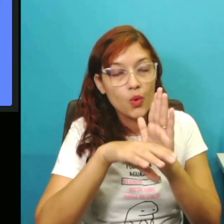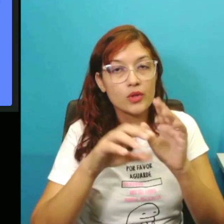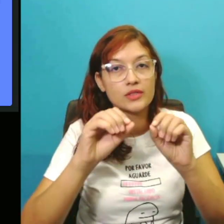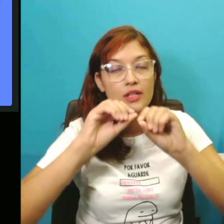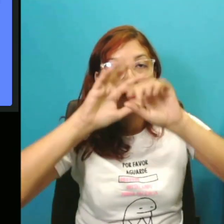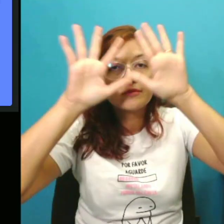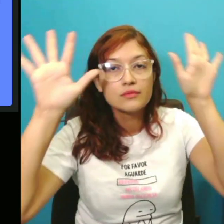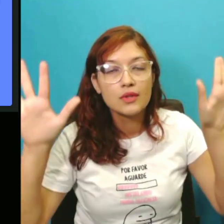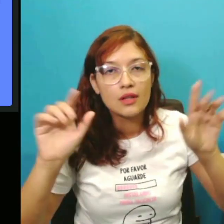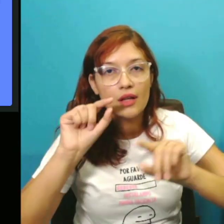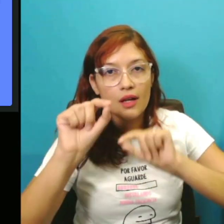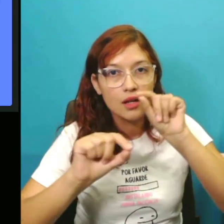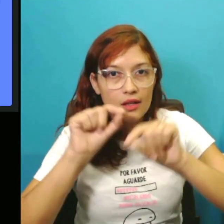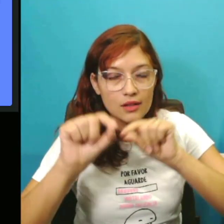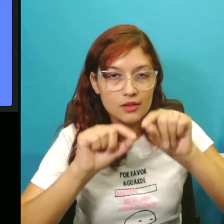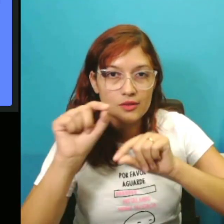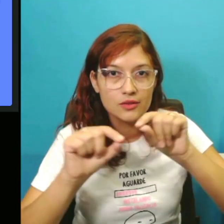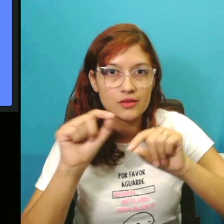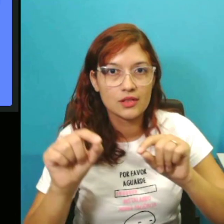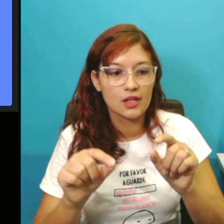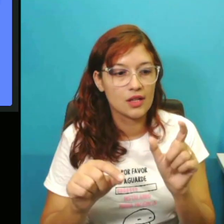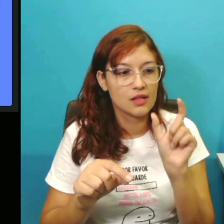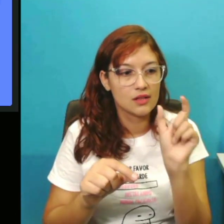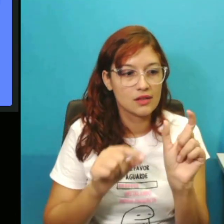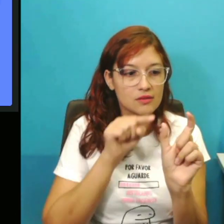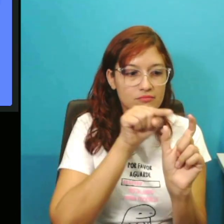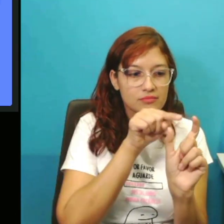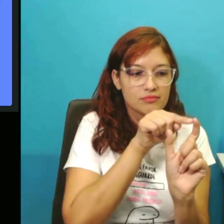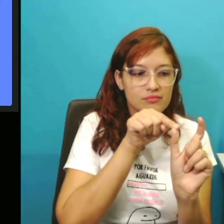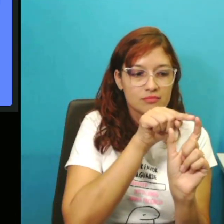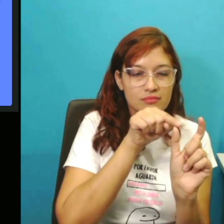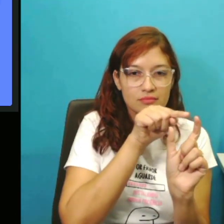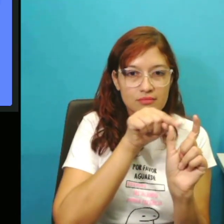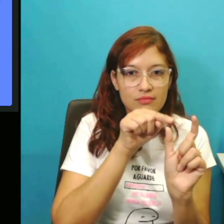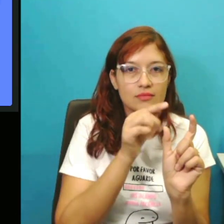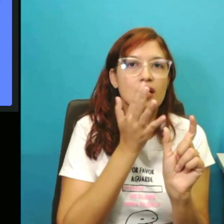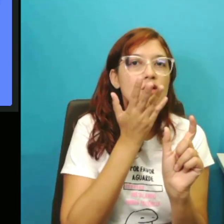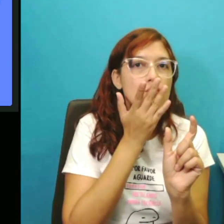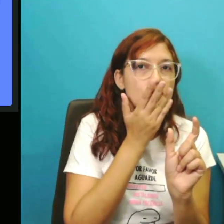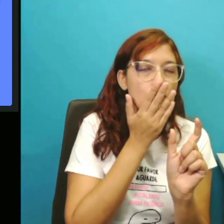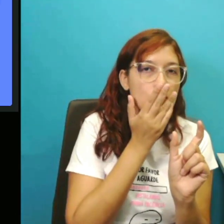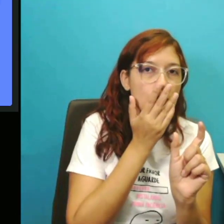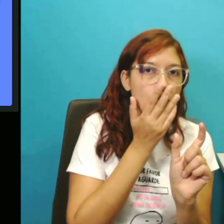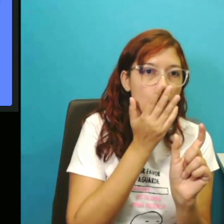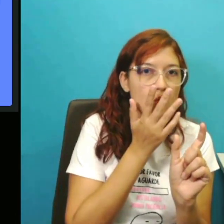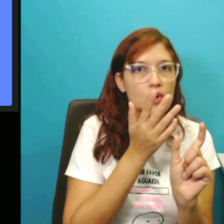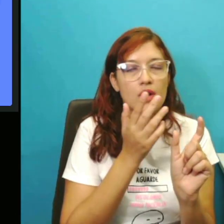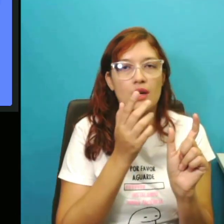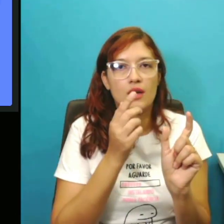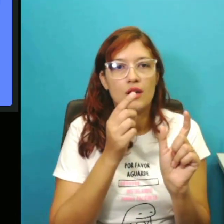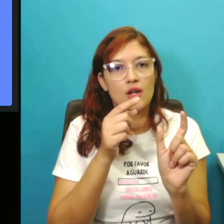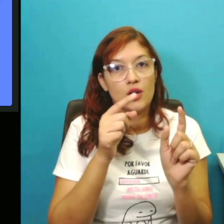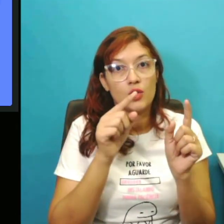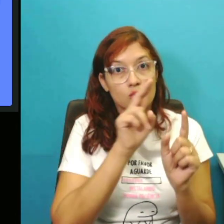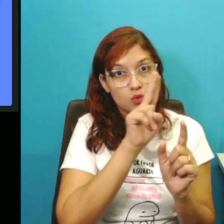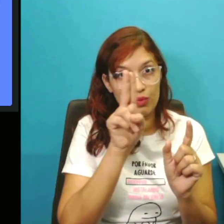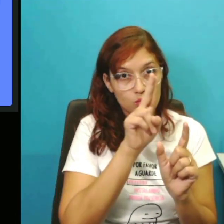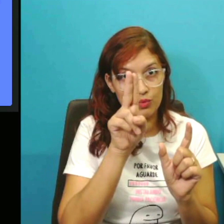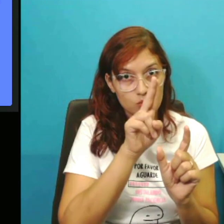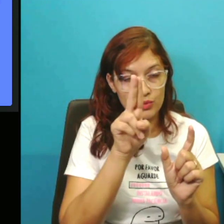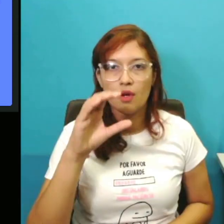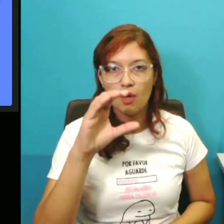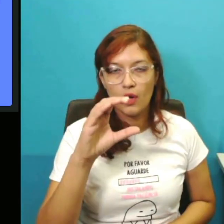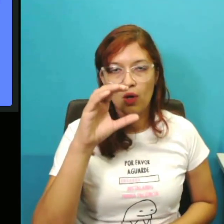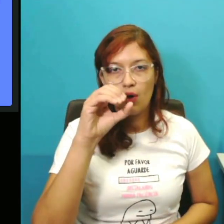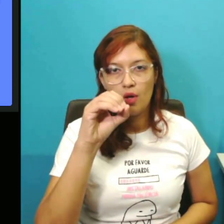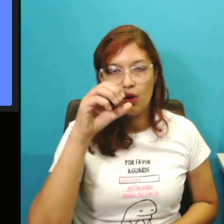Então, eles vão entender o conceito mais claramente. Perceber que a região com